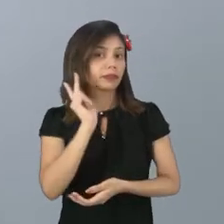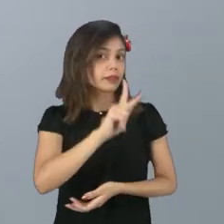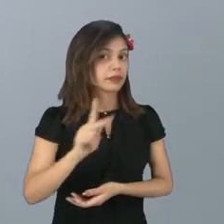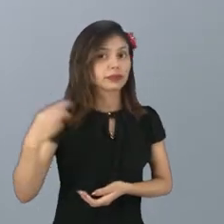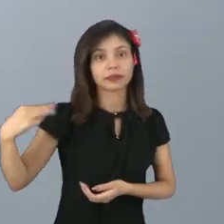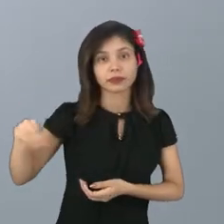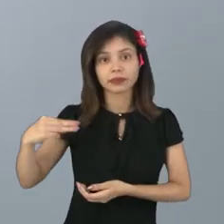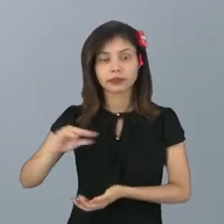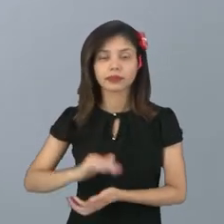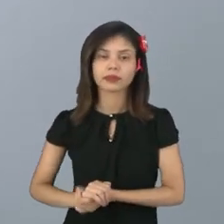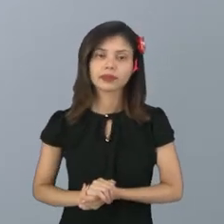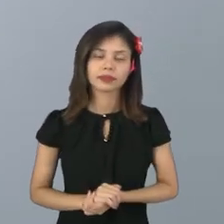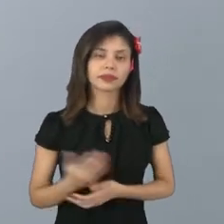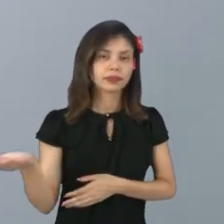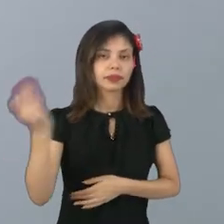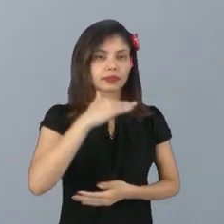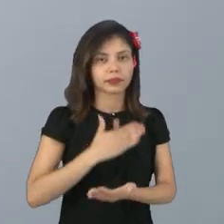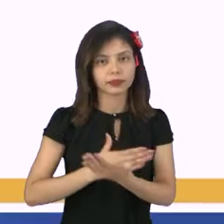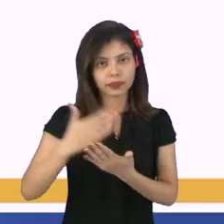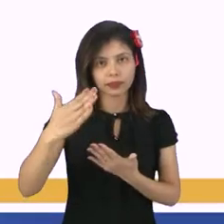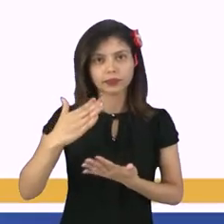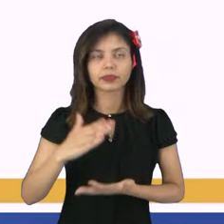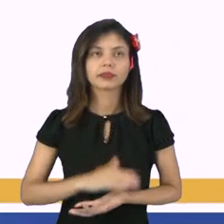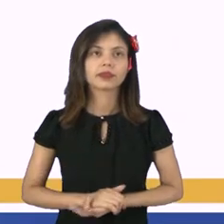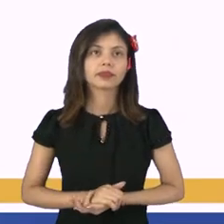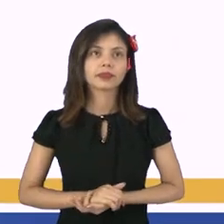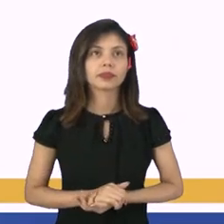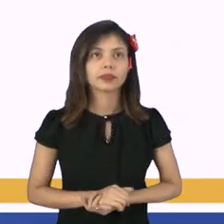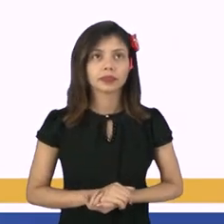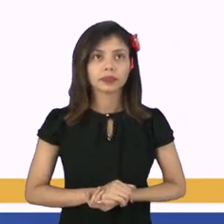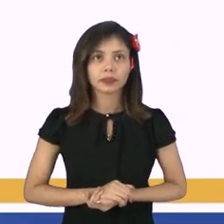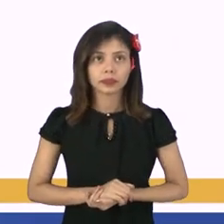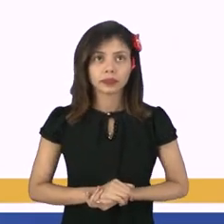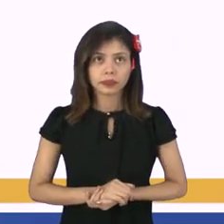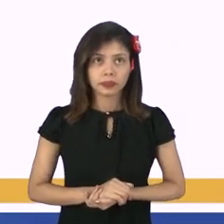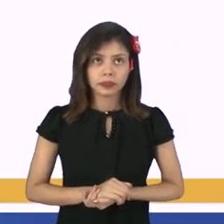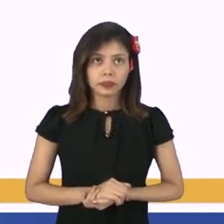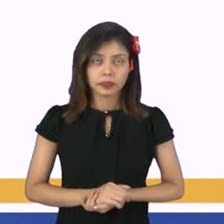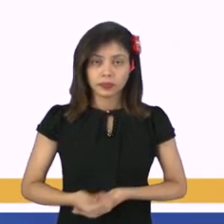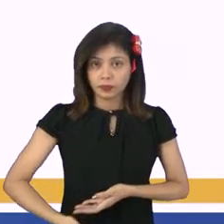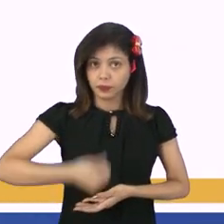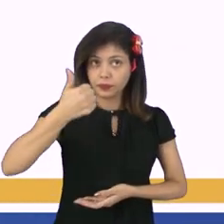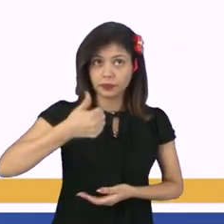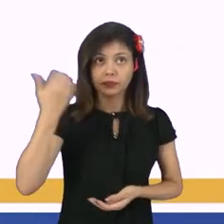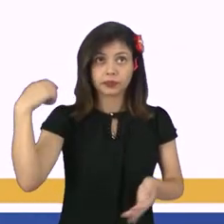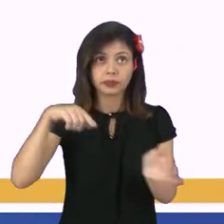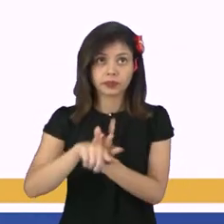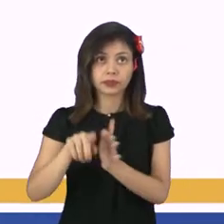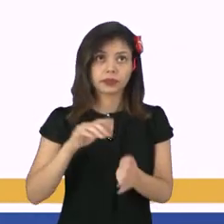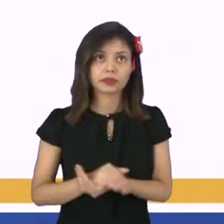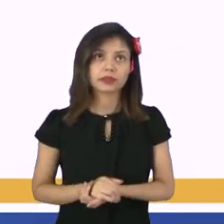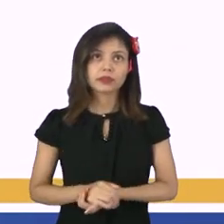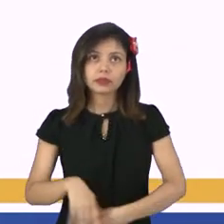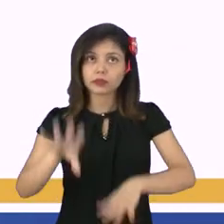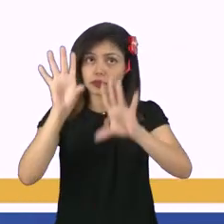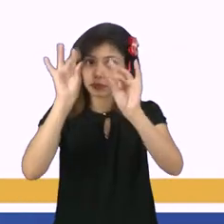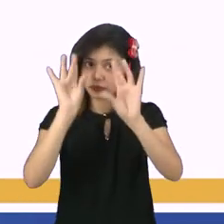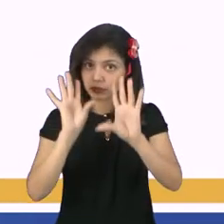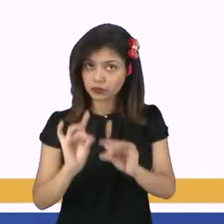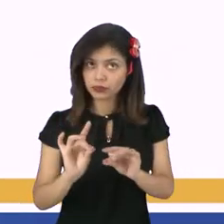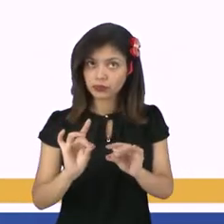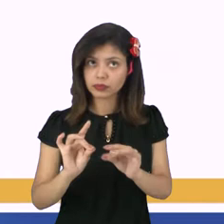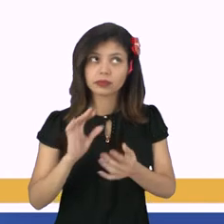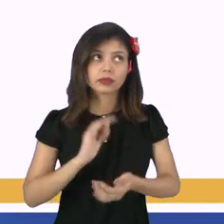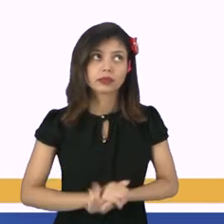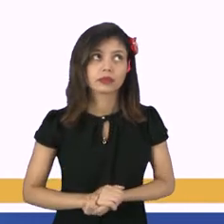da rede pública Então vamos iniciar exercício um primeira questão para